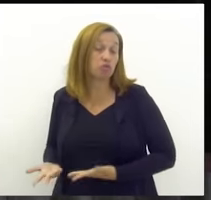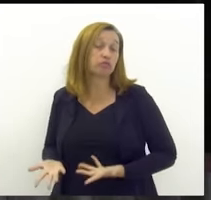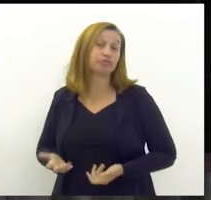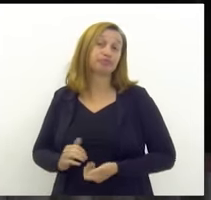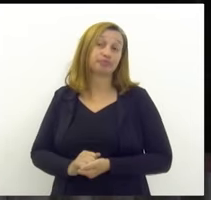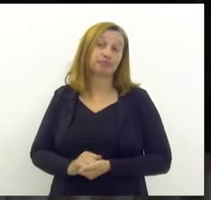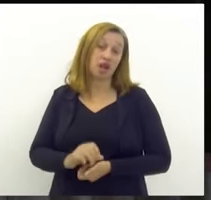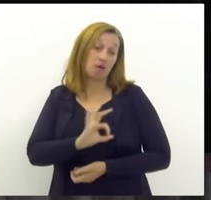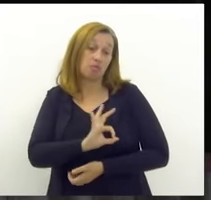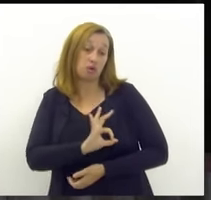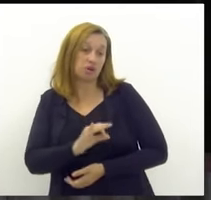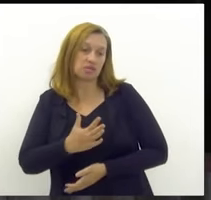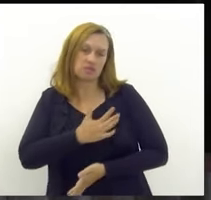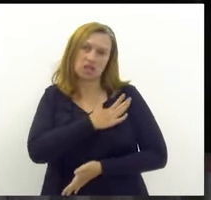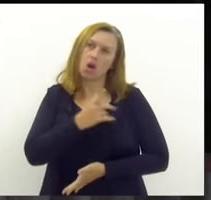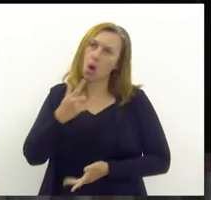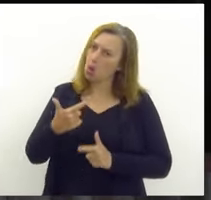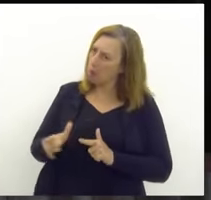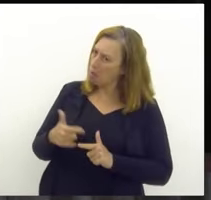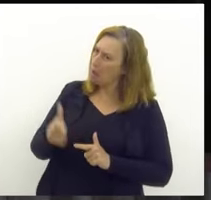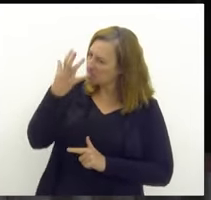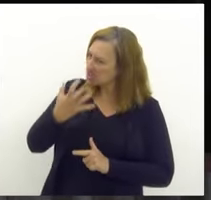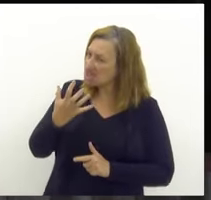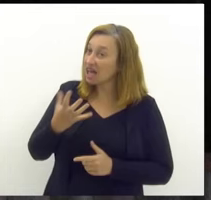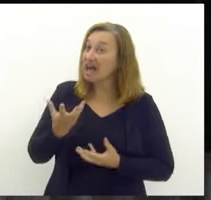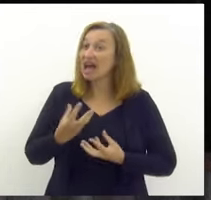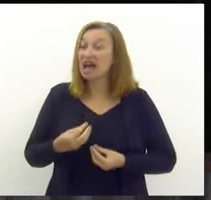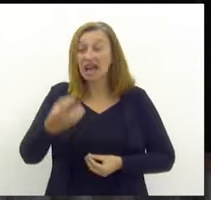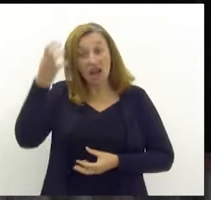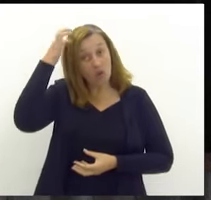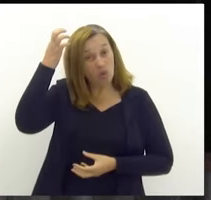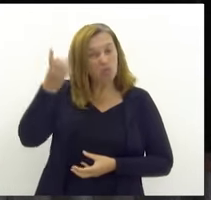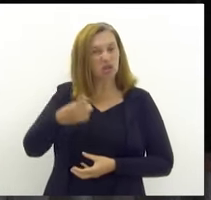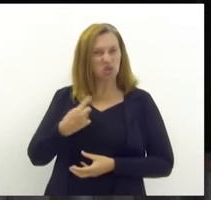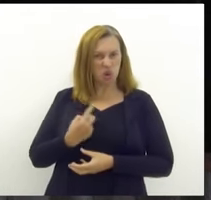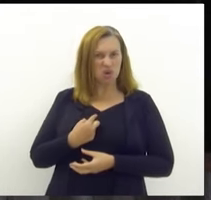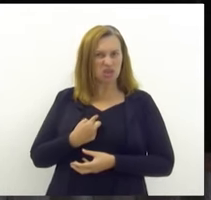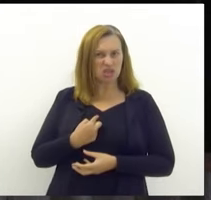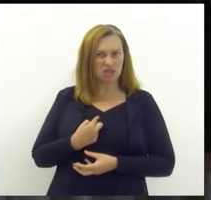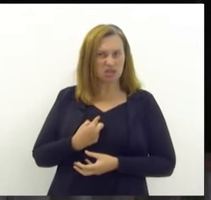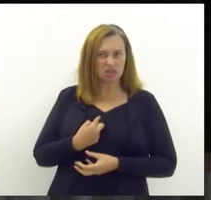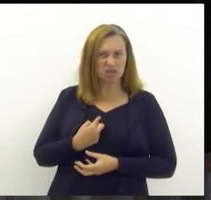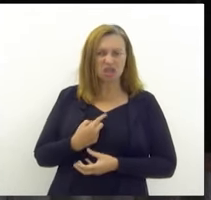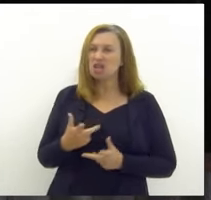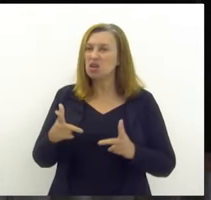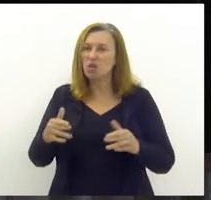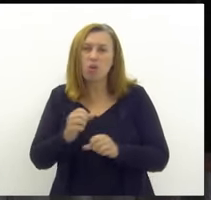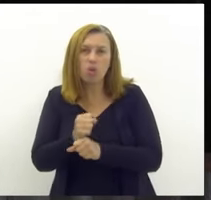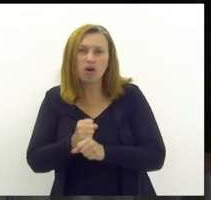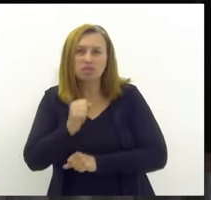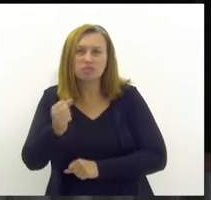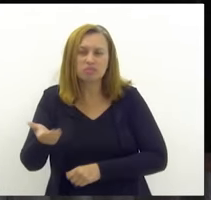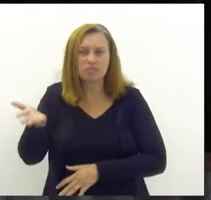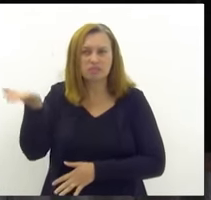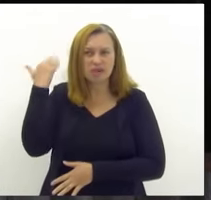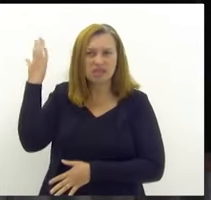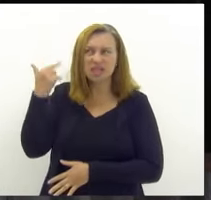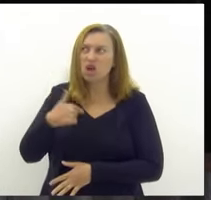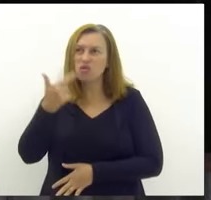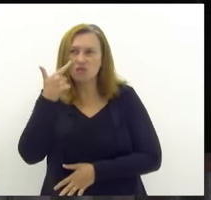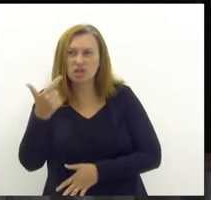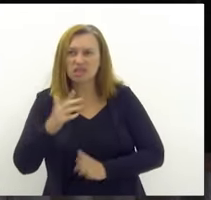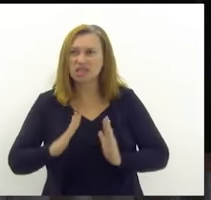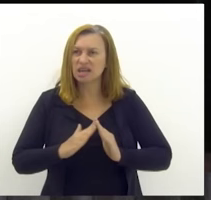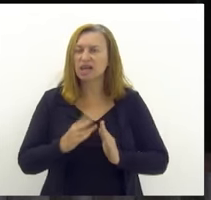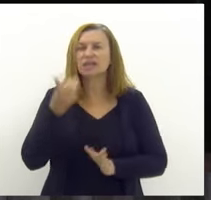militar Olha o problema sério aí vão jogar responsabilidade como jogaram no passado isso já aconteceu eu peguei aqui nessa casa